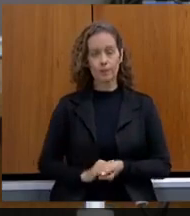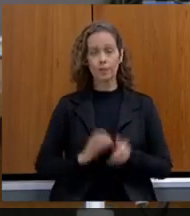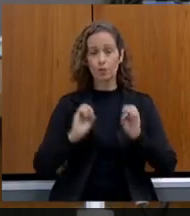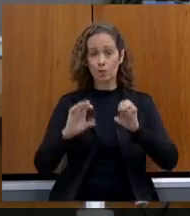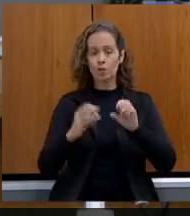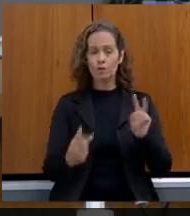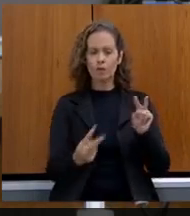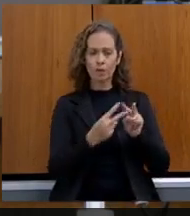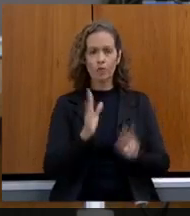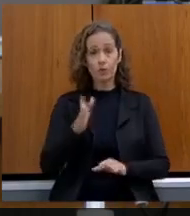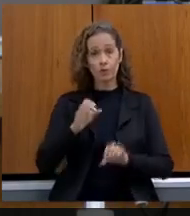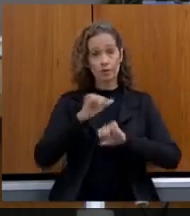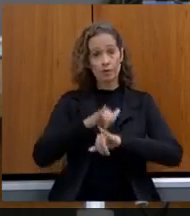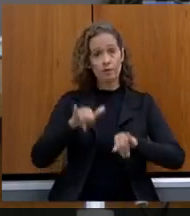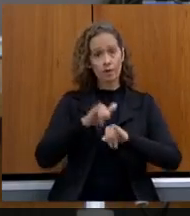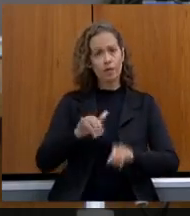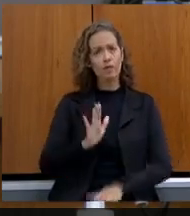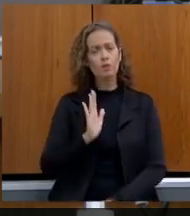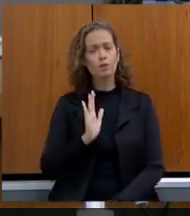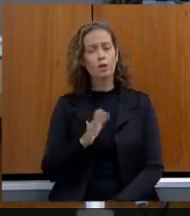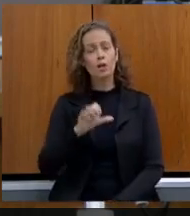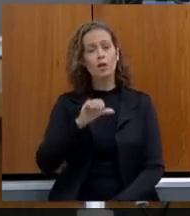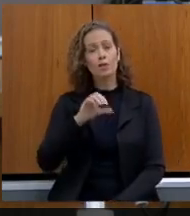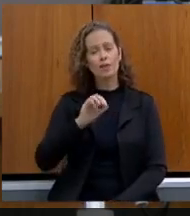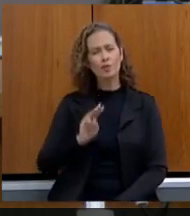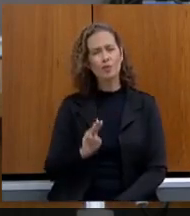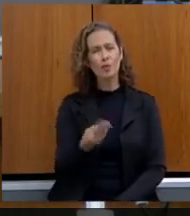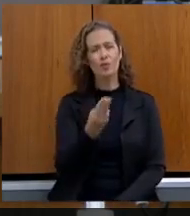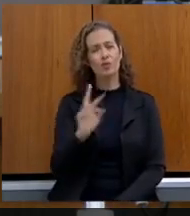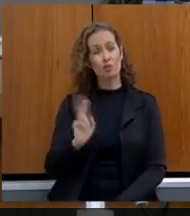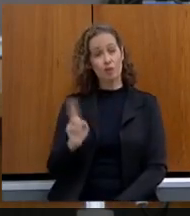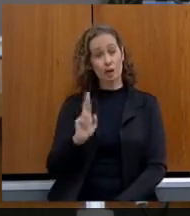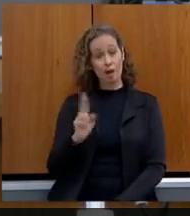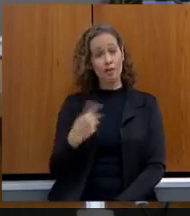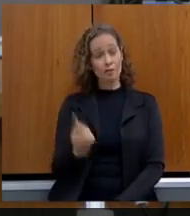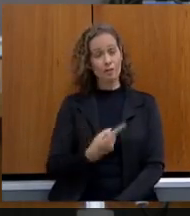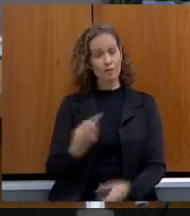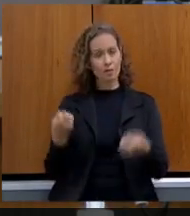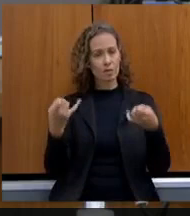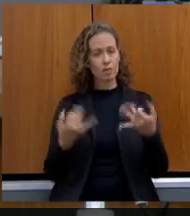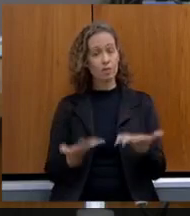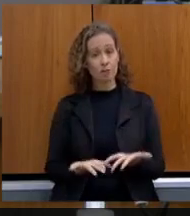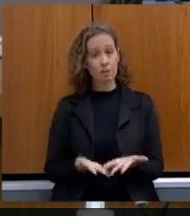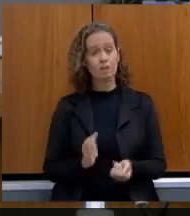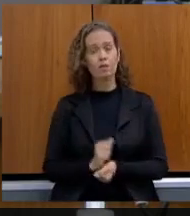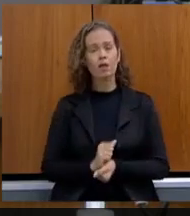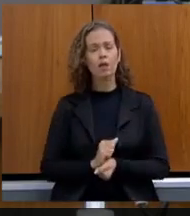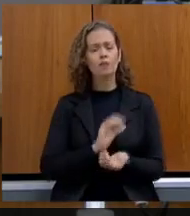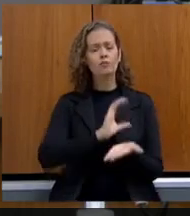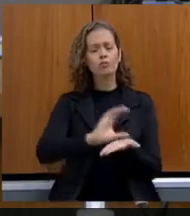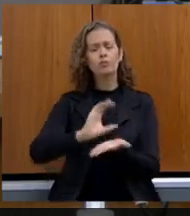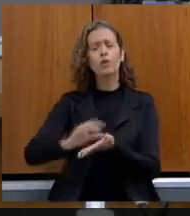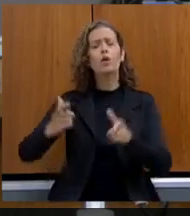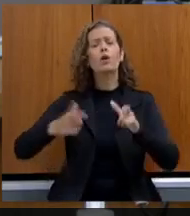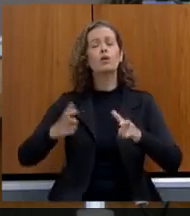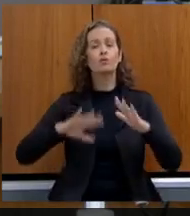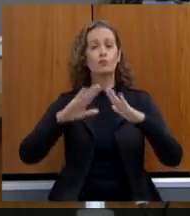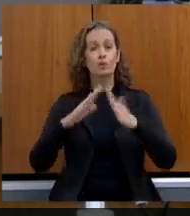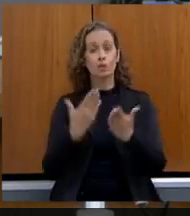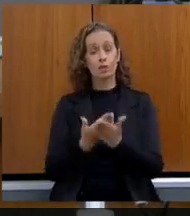remoto eu já disse nós estamos falando de 90 milhões de reais que foram investidos nas nossas escolas para